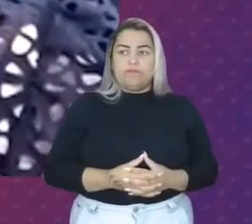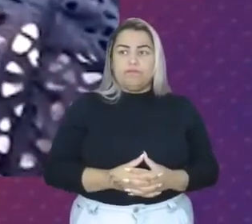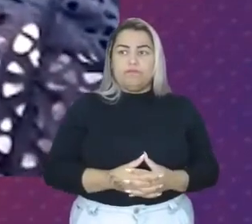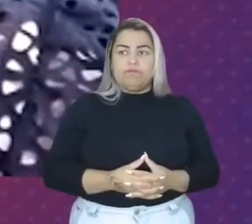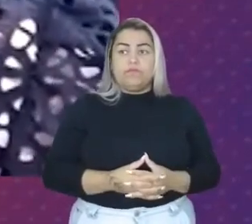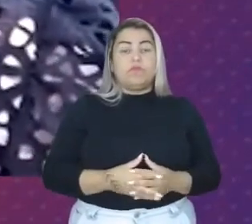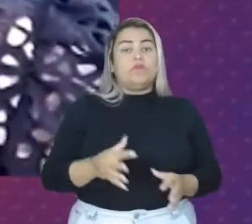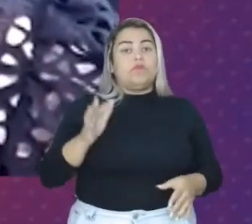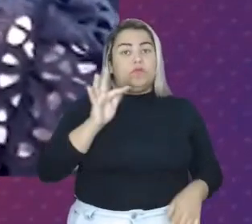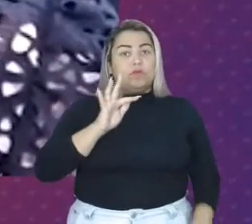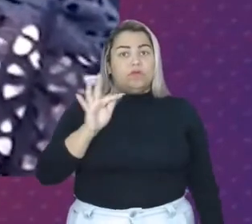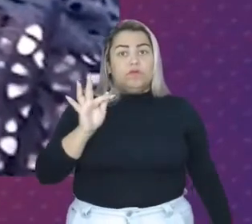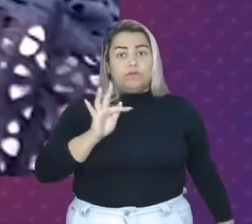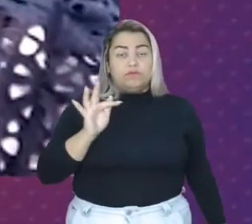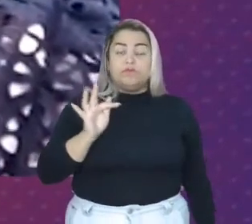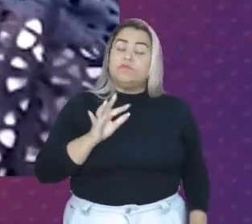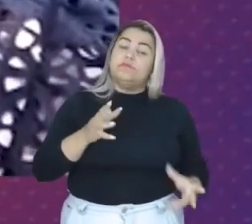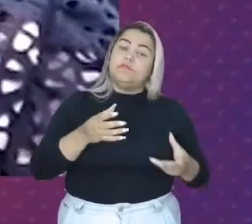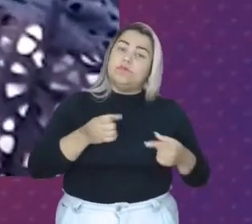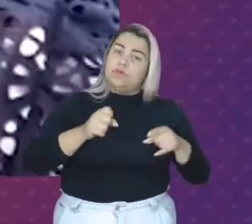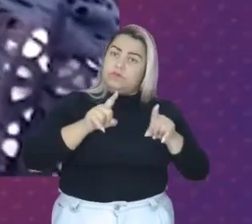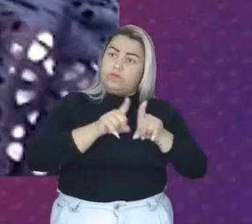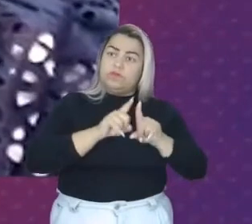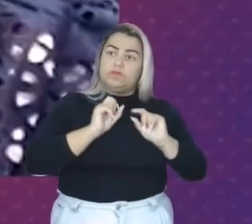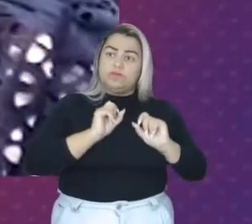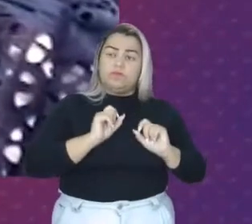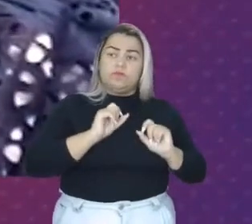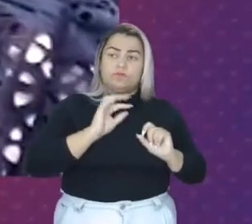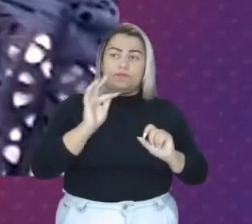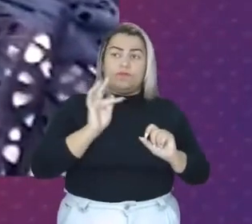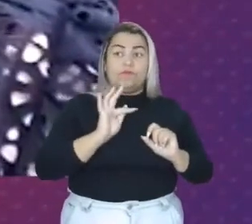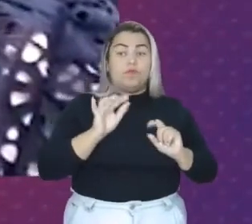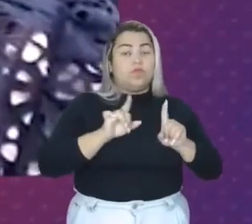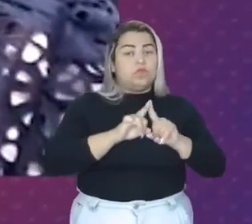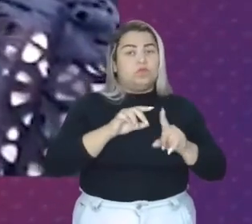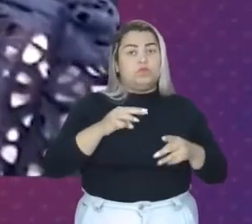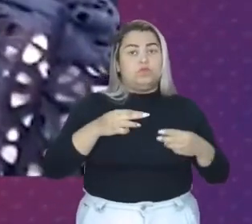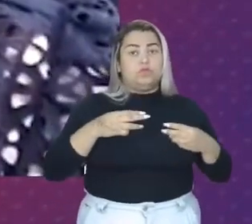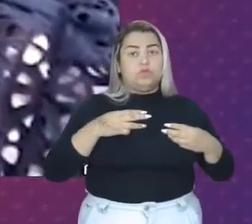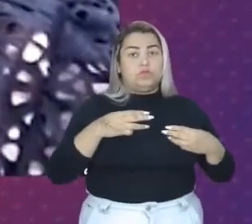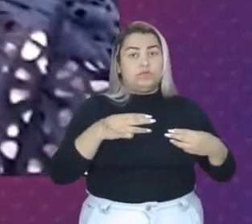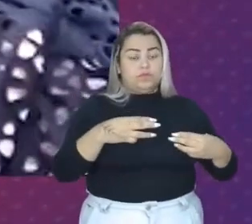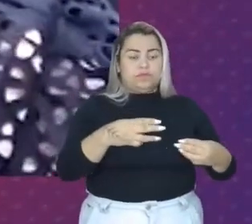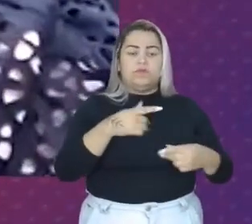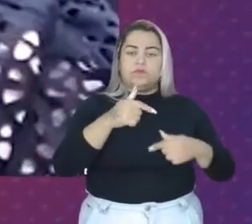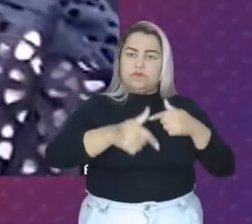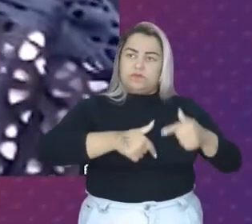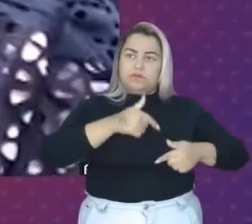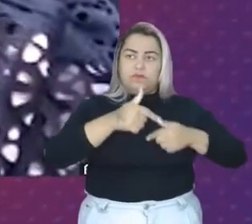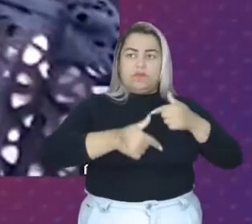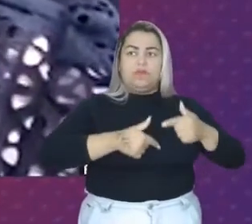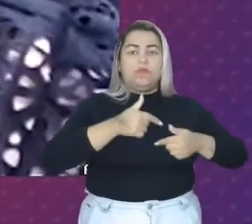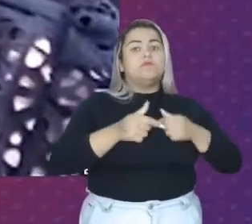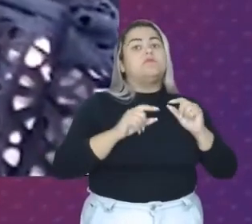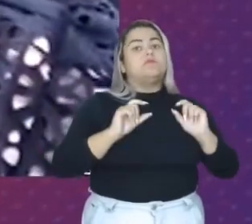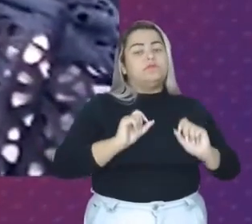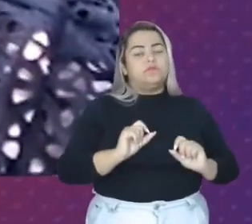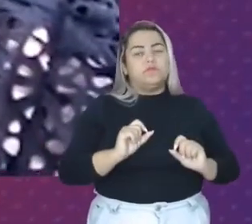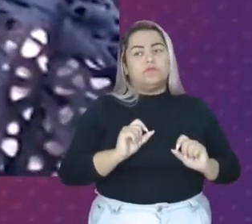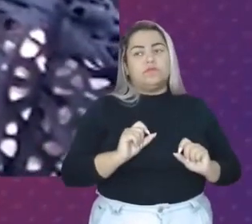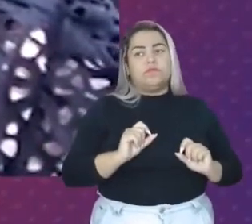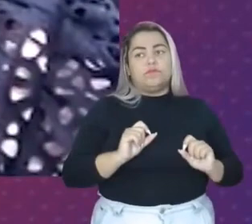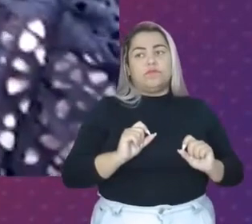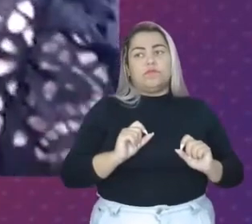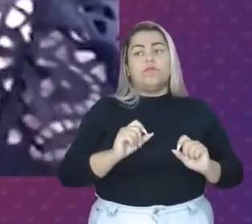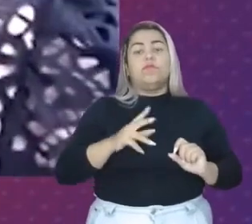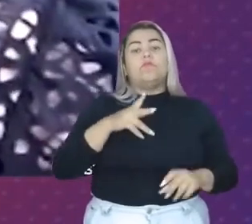de fevereiro, eu assumi aqui a chefia de gabinete do Ministério do Trabalho e Emprego, a convite do ministro Luiz Marinho,